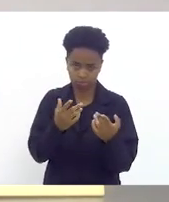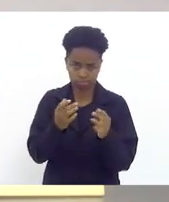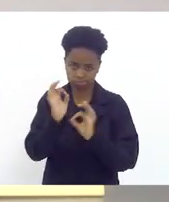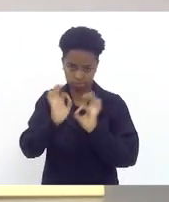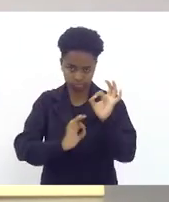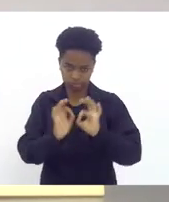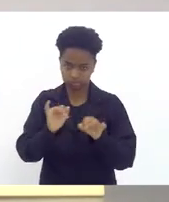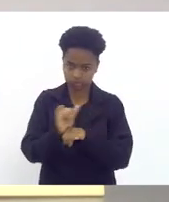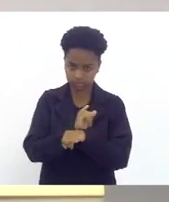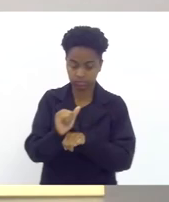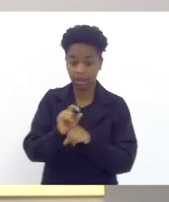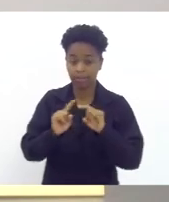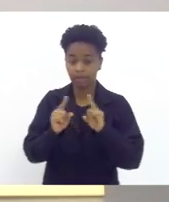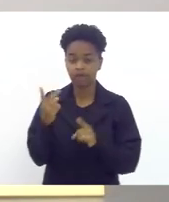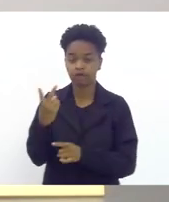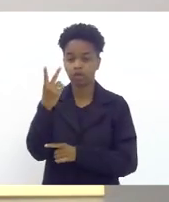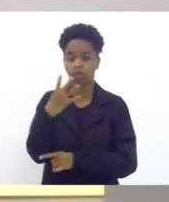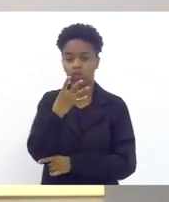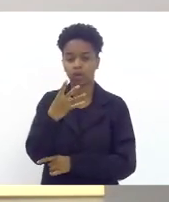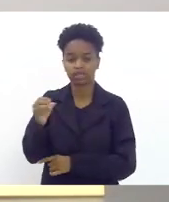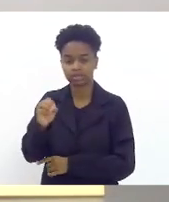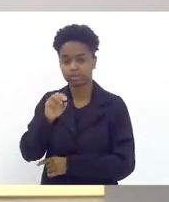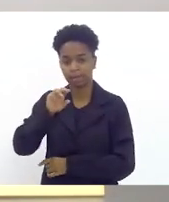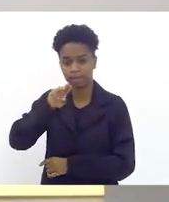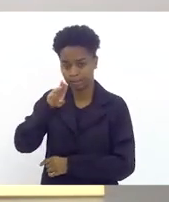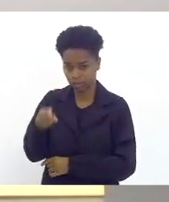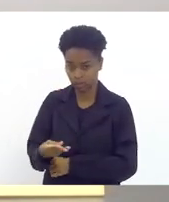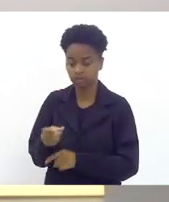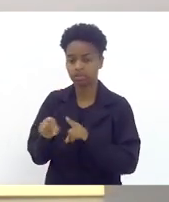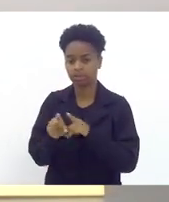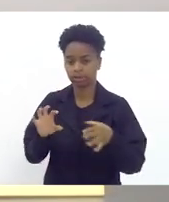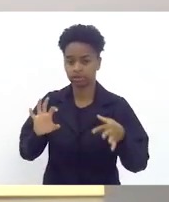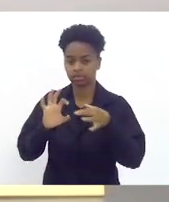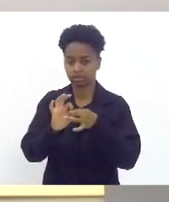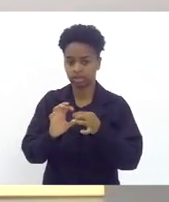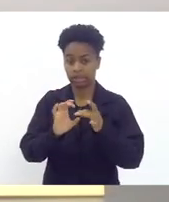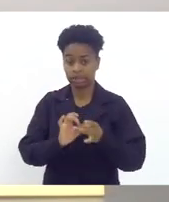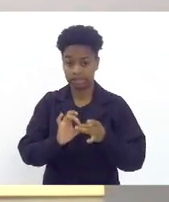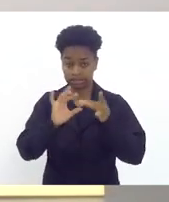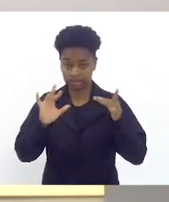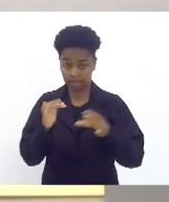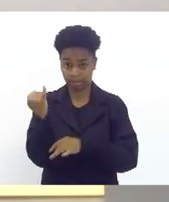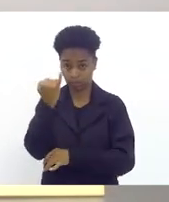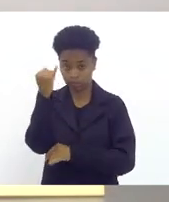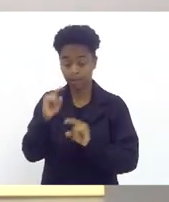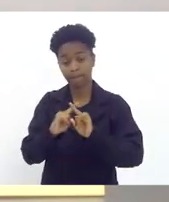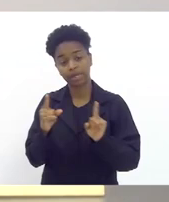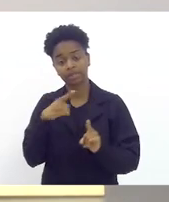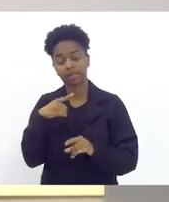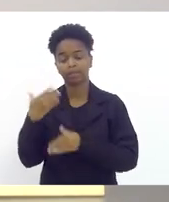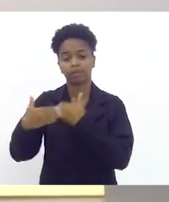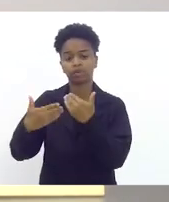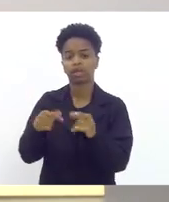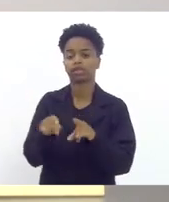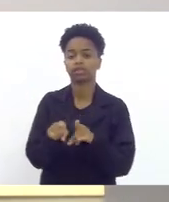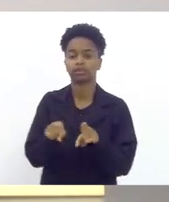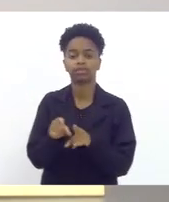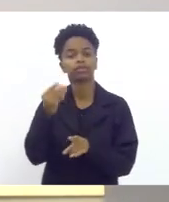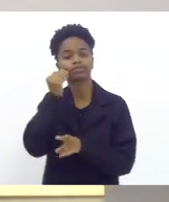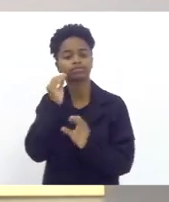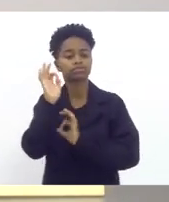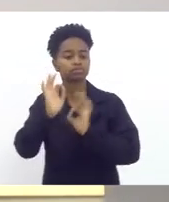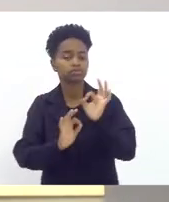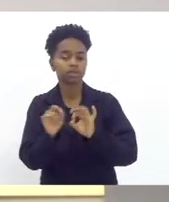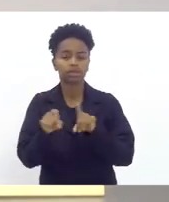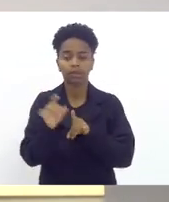maior de montante né de 400 milhões ele tá atrelado sim a um licenciamento importante mas ele também teve esse processo de construção